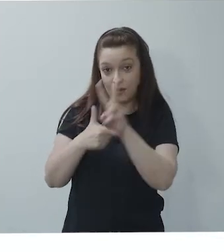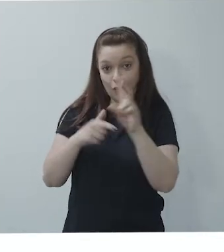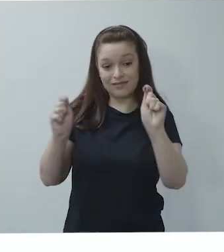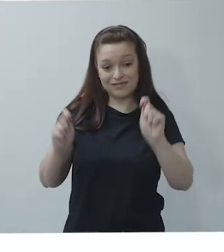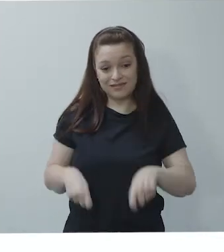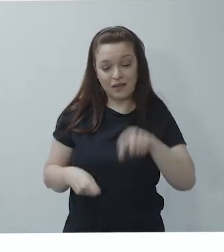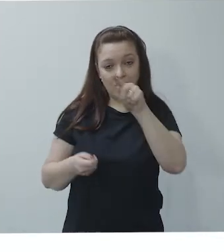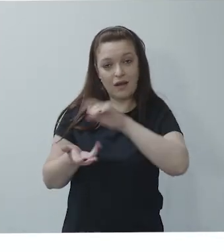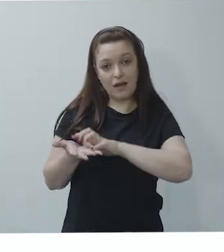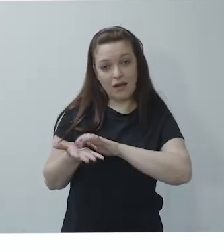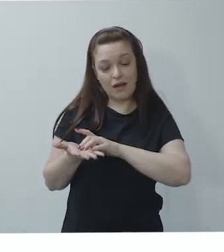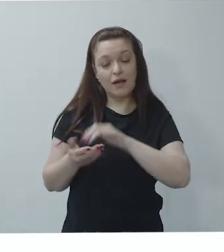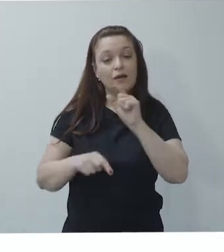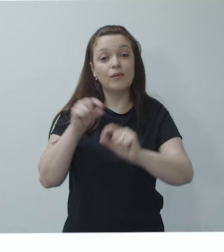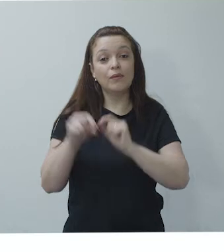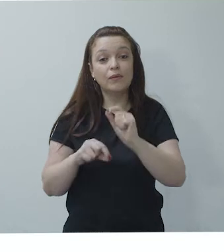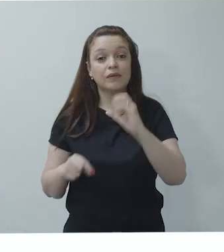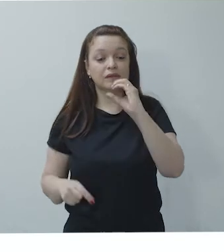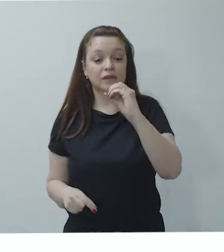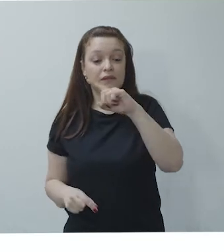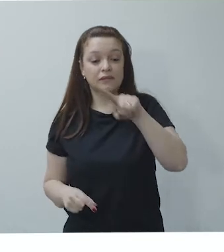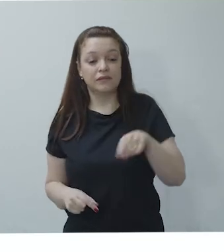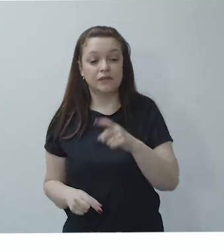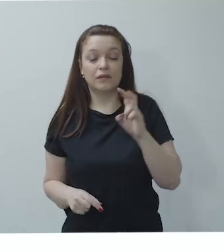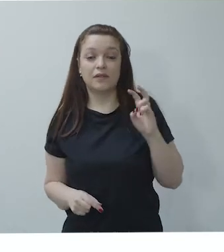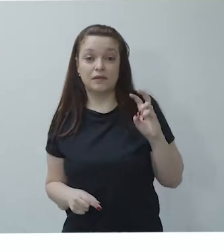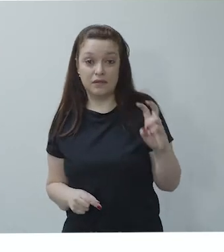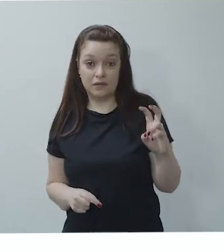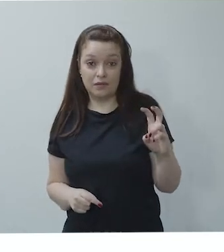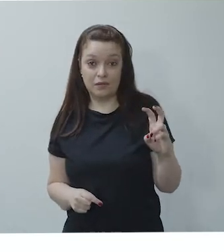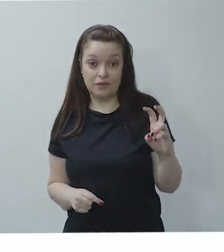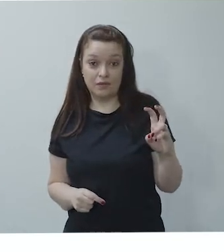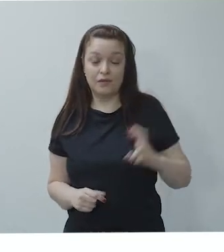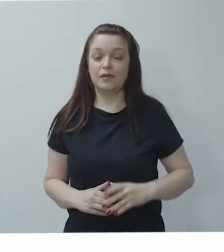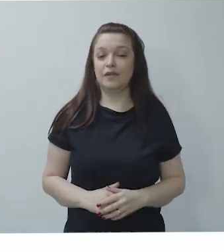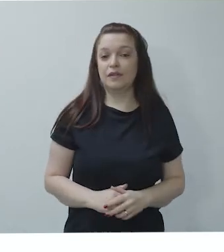na calculadora, vocês usando a calculadora, nós teremos o resultado